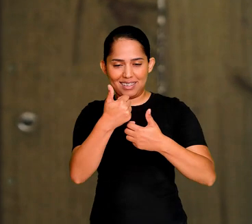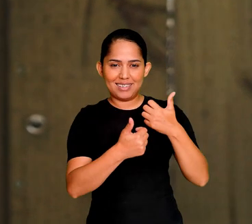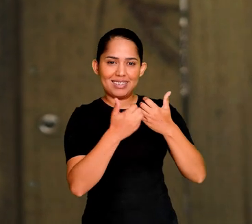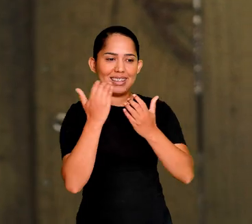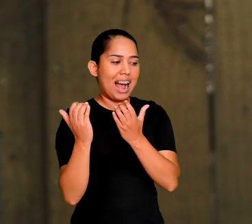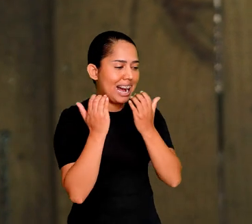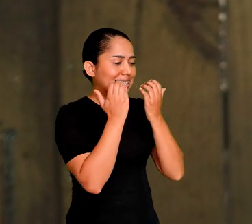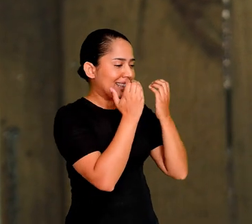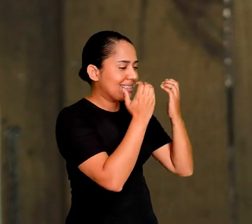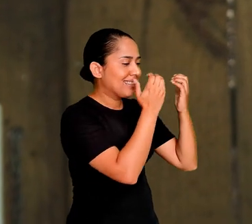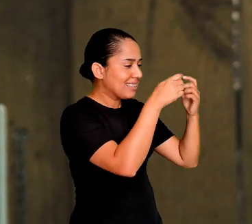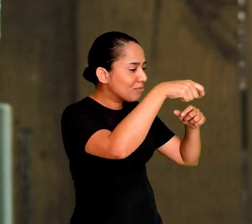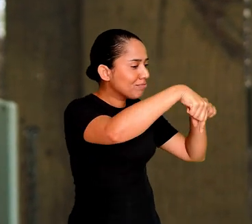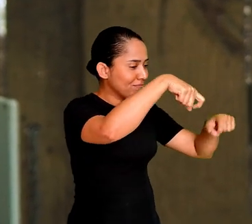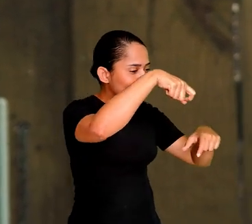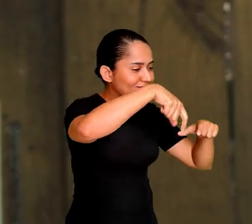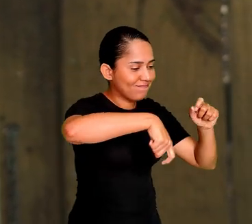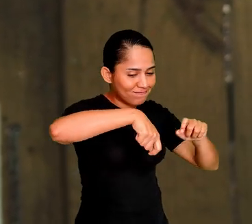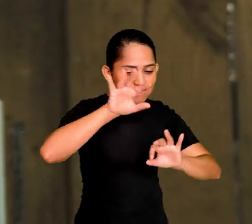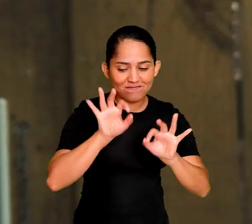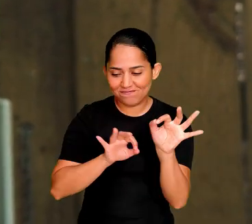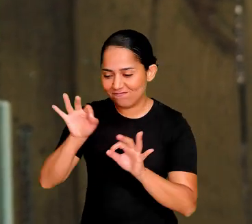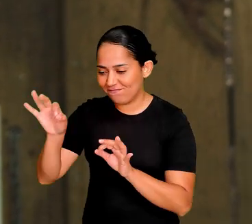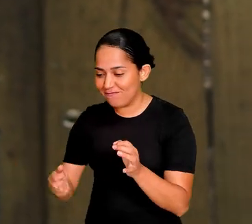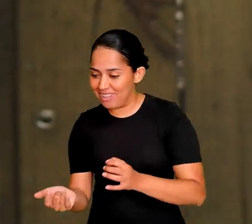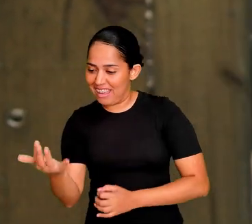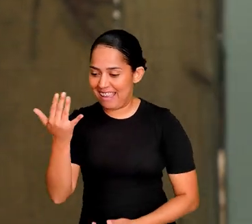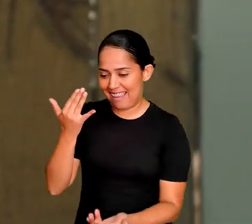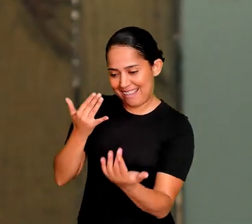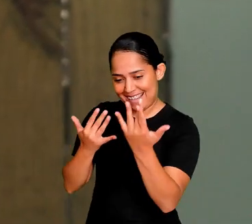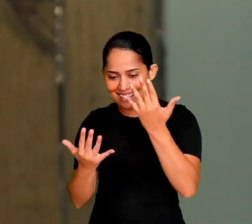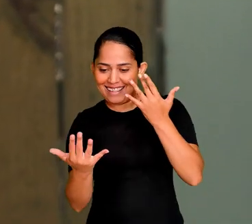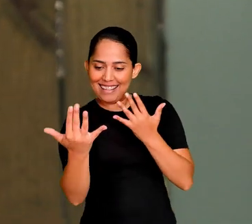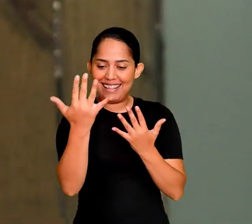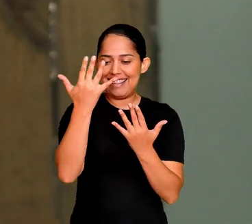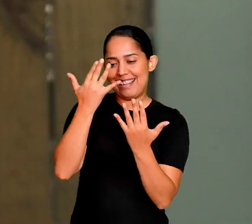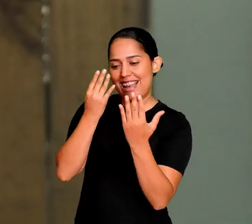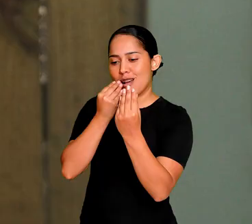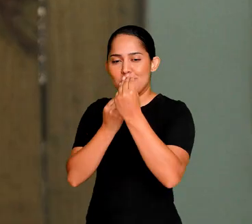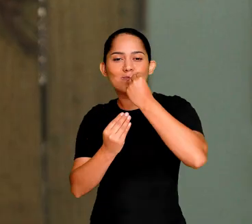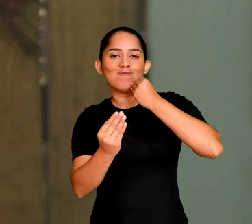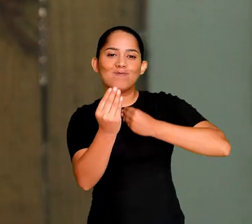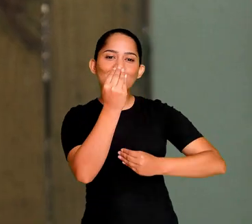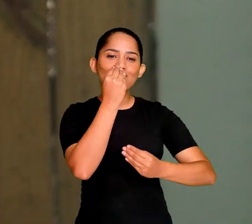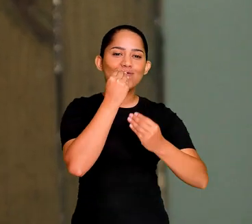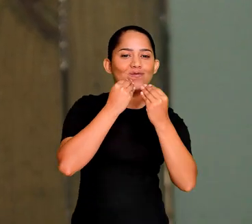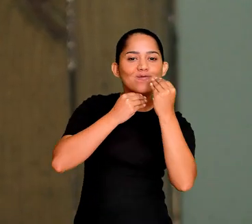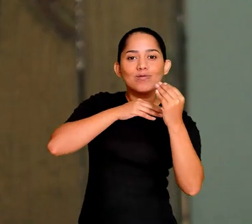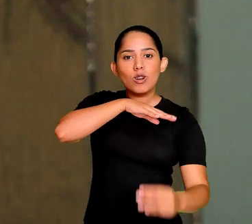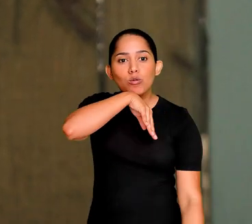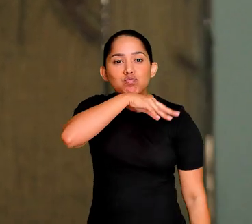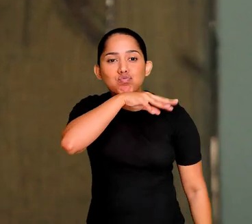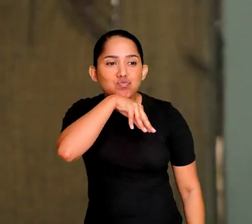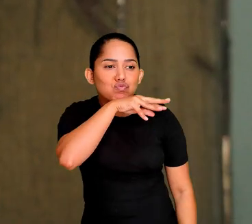planta o milho acolá, o jeito de produzir pra gente se alimentar. Primeiro cantar do